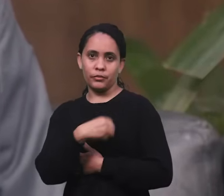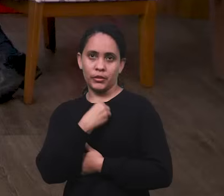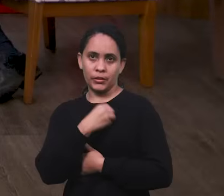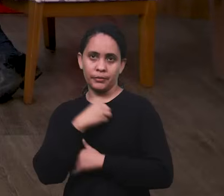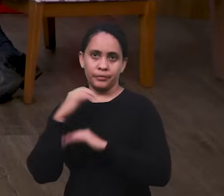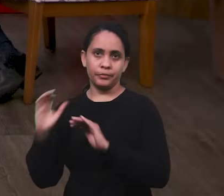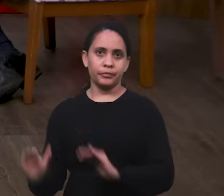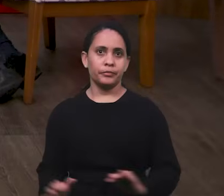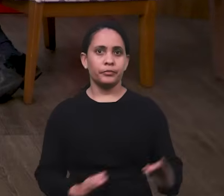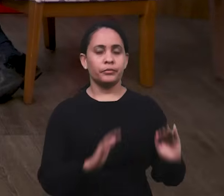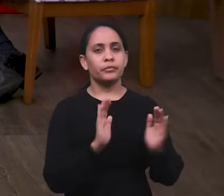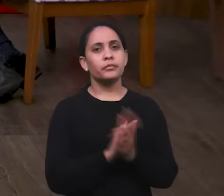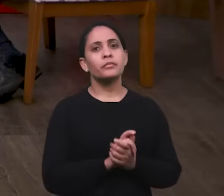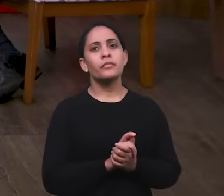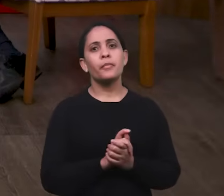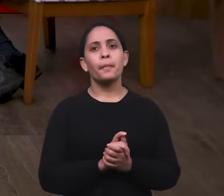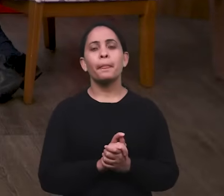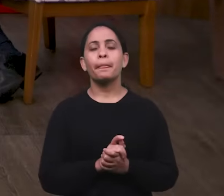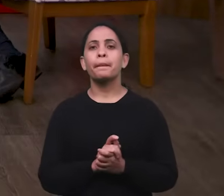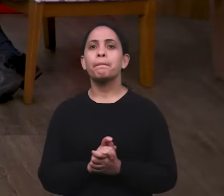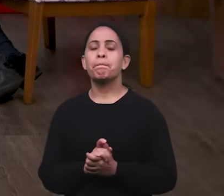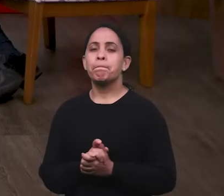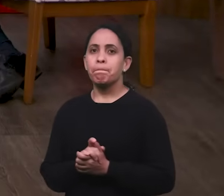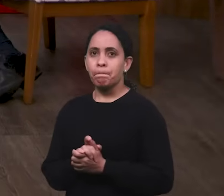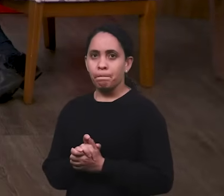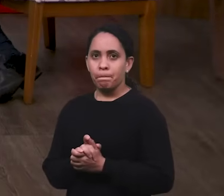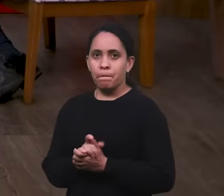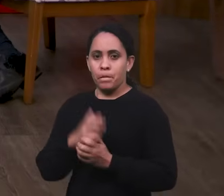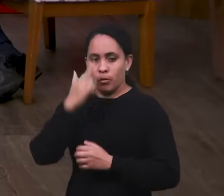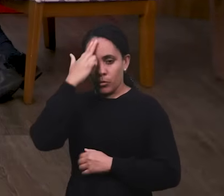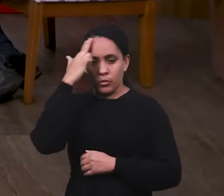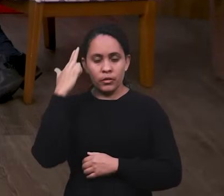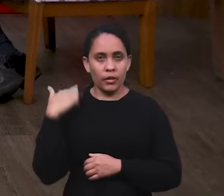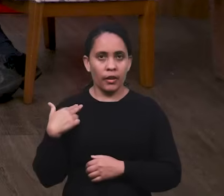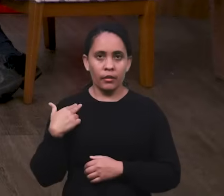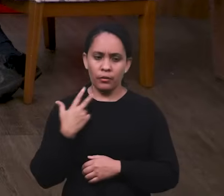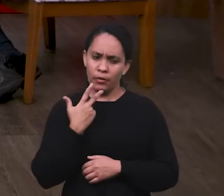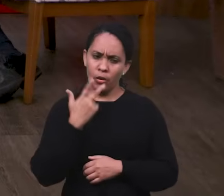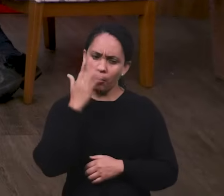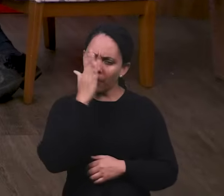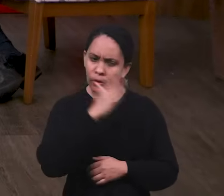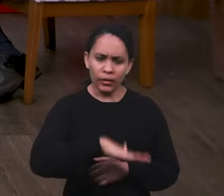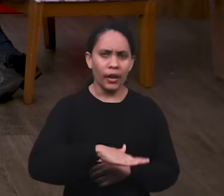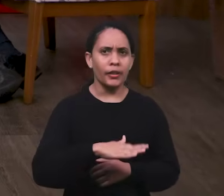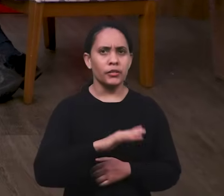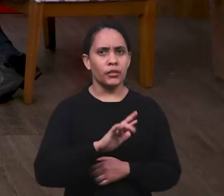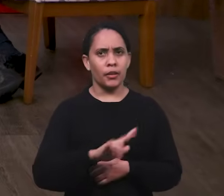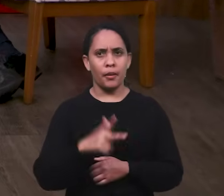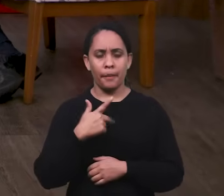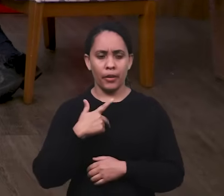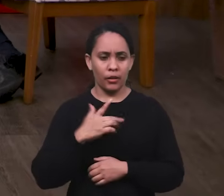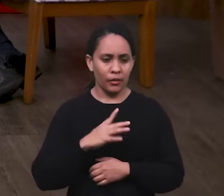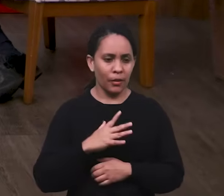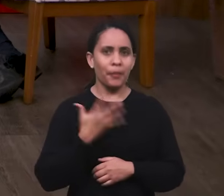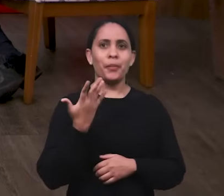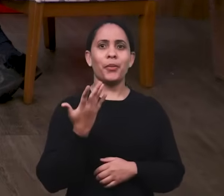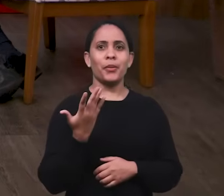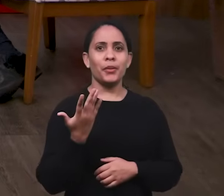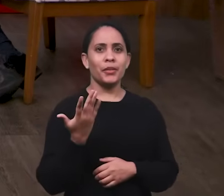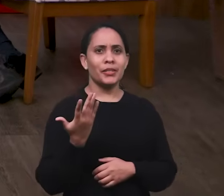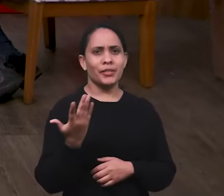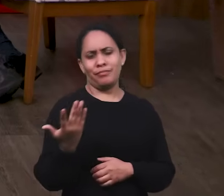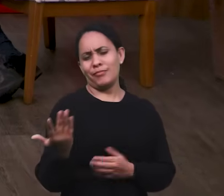É lógico que José, assim, para os mais detalhistas que estão assistindo, não fez isso por maldade. Exato. Claramente parece ser um